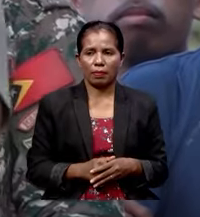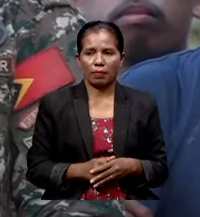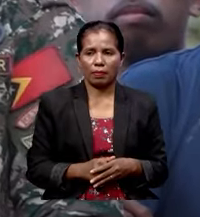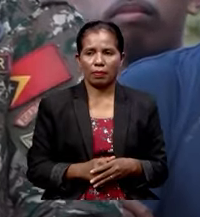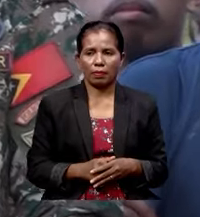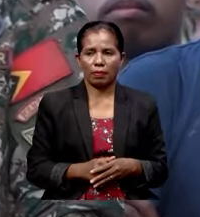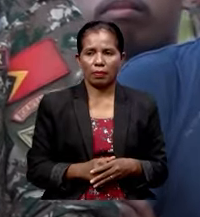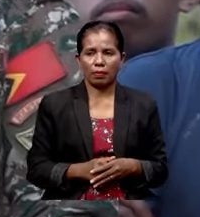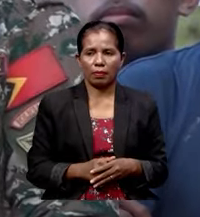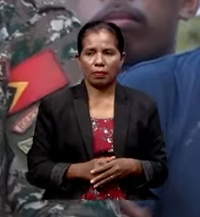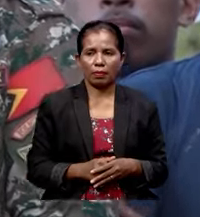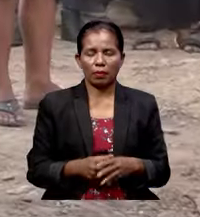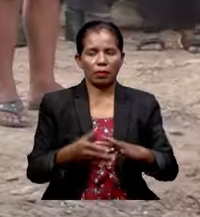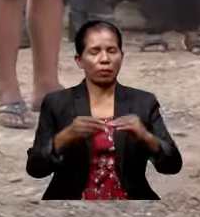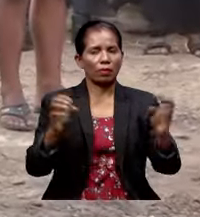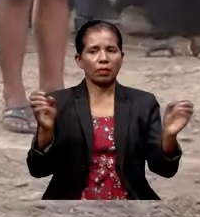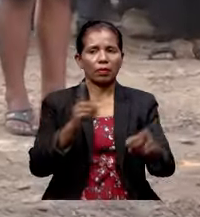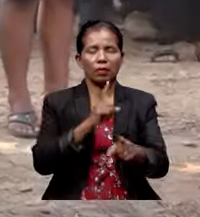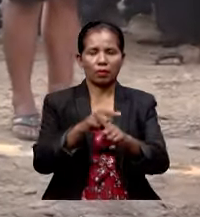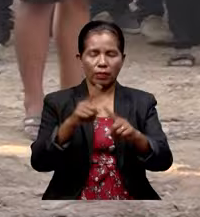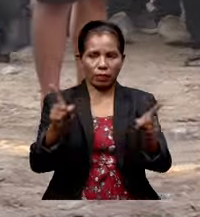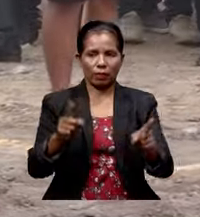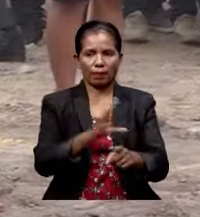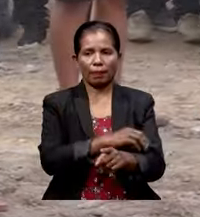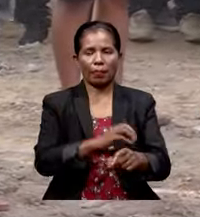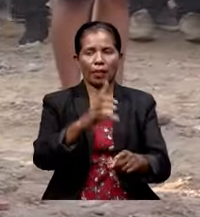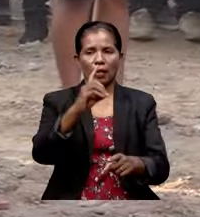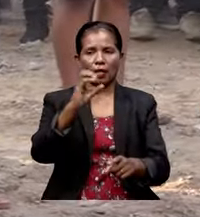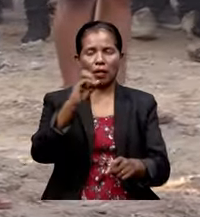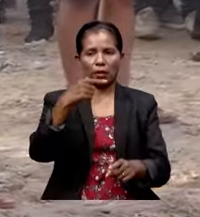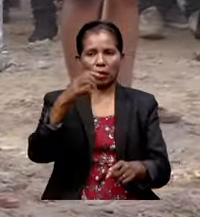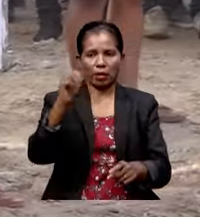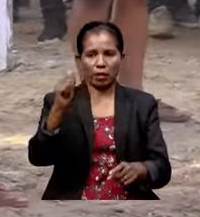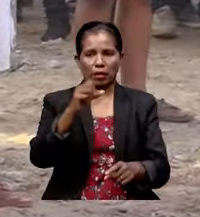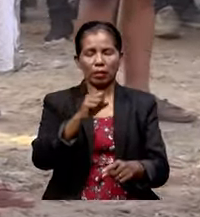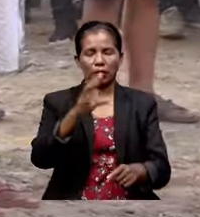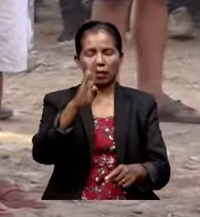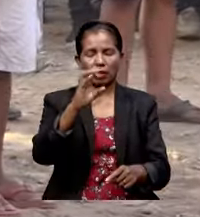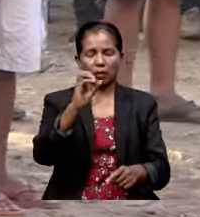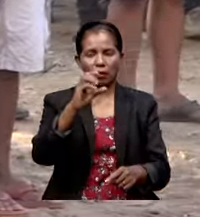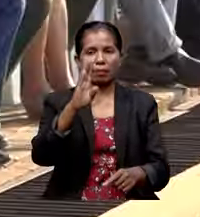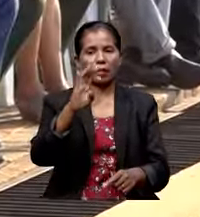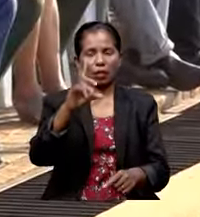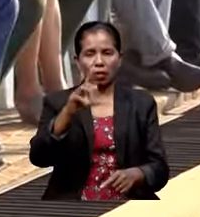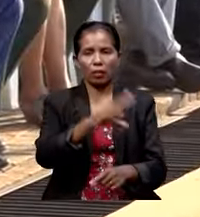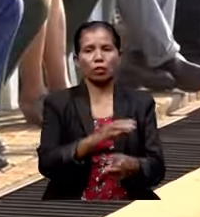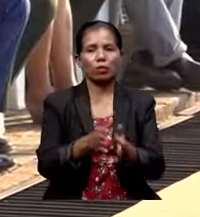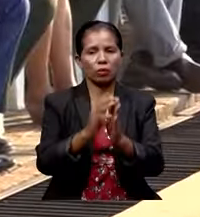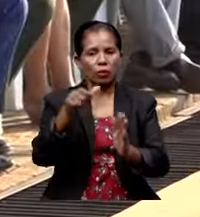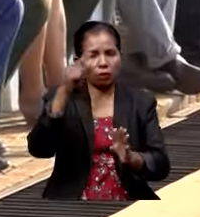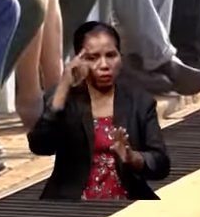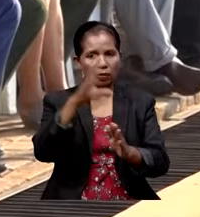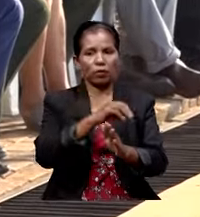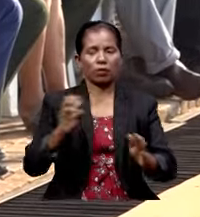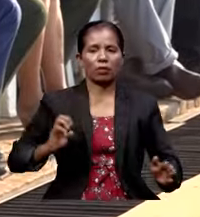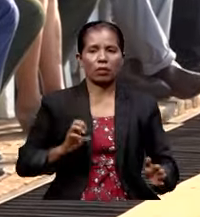História ita nebe, lalos. Representa a família Domingas Alves da Silva Bilou Mali, o seu governo no estado atotau